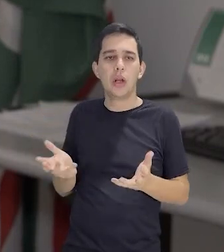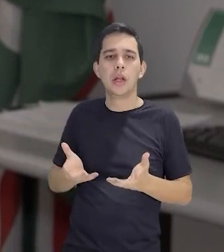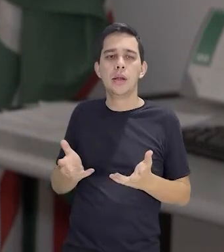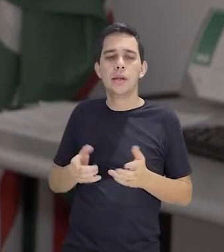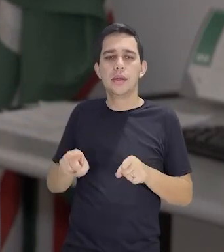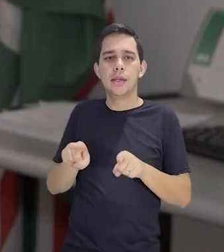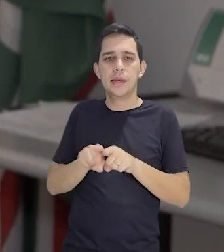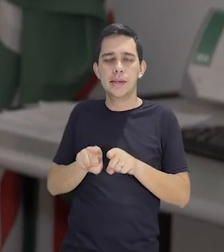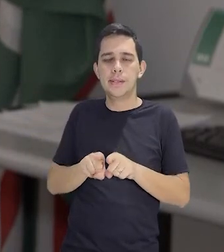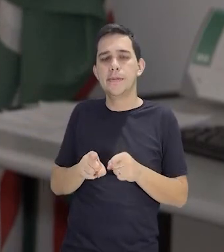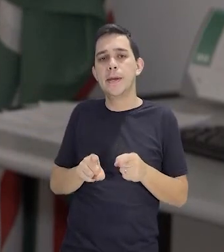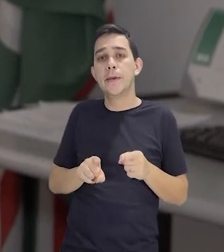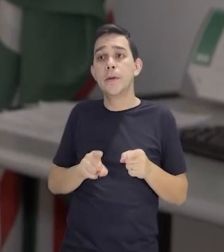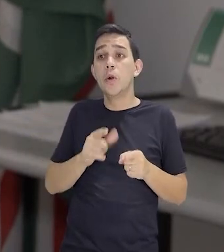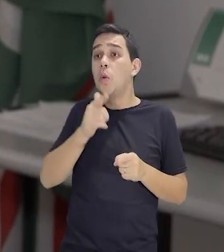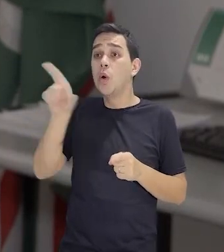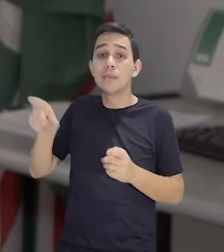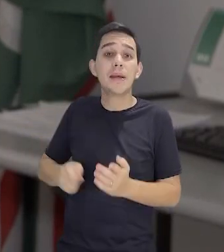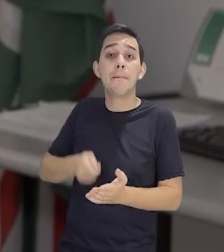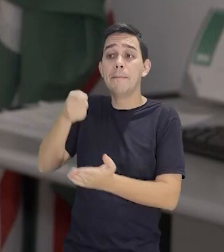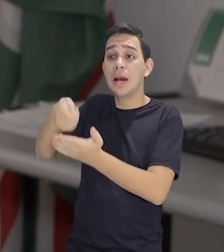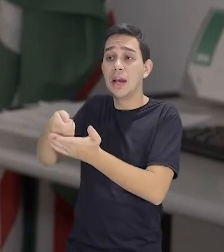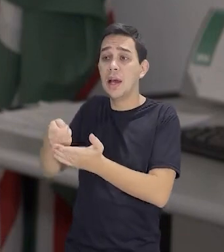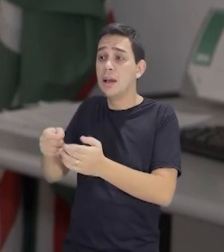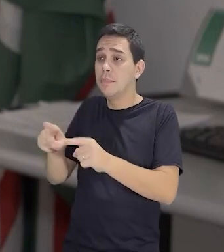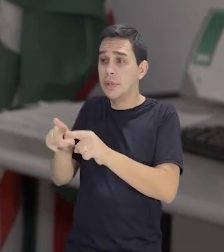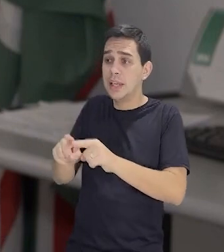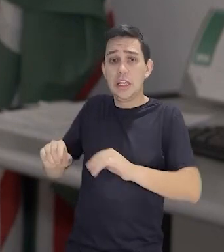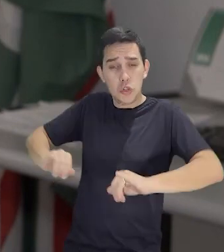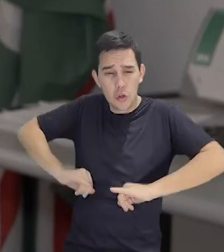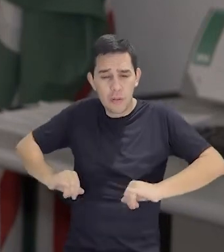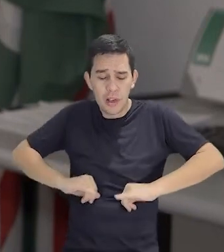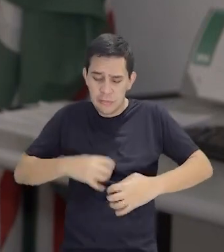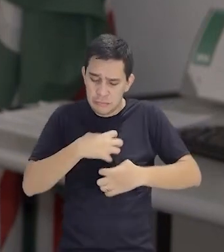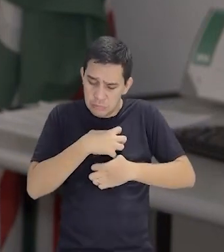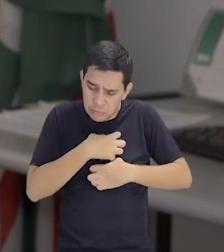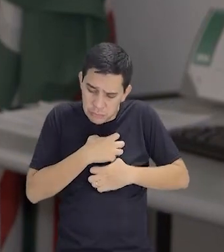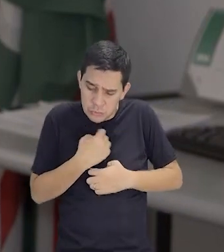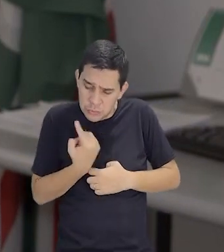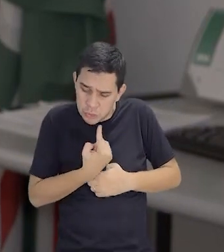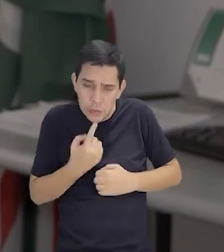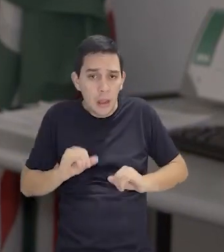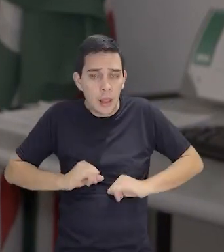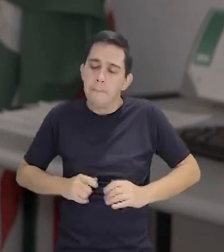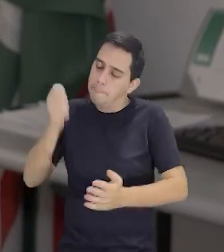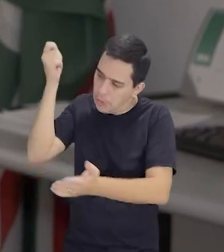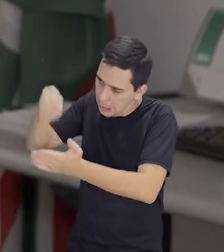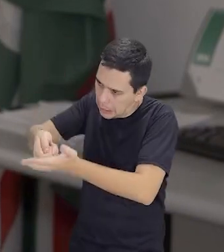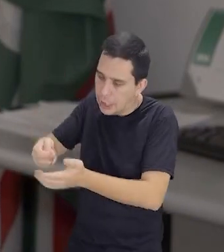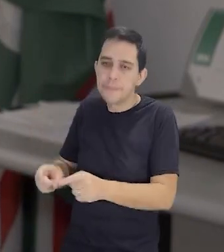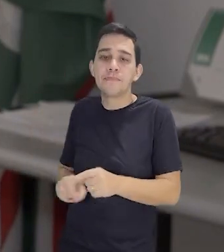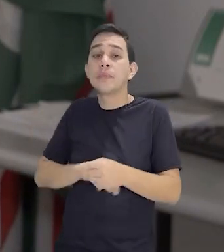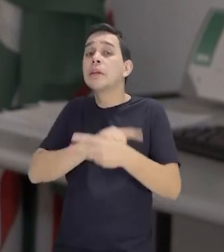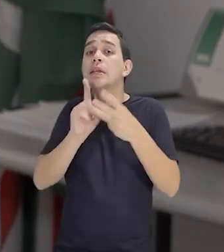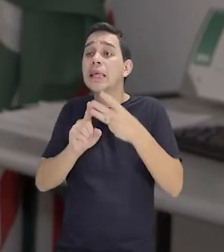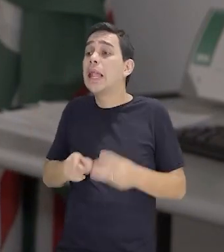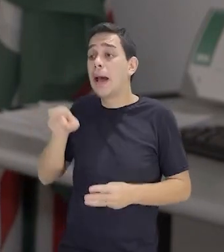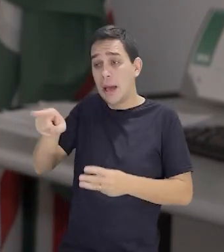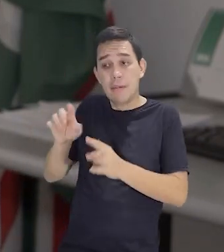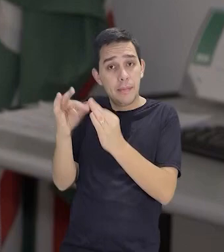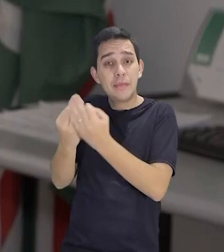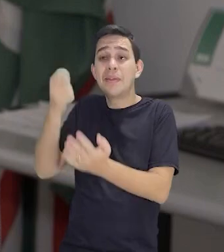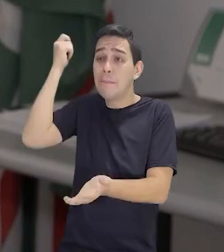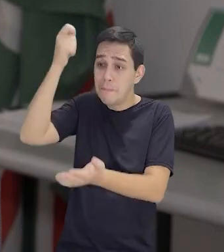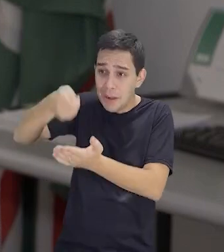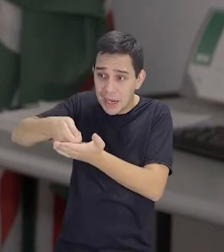direito, e uma indenização à coletividade que foi majorada bem inferior ao valor pedido para a